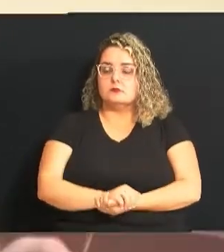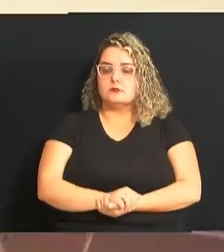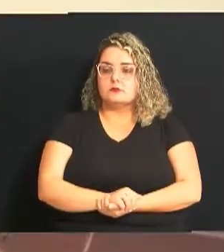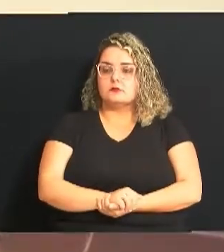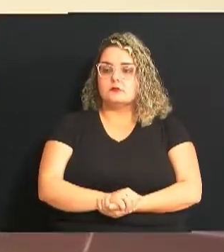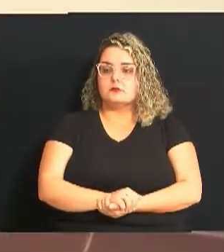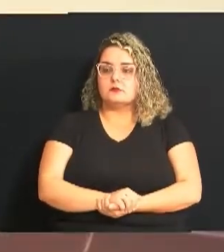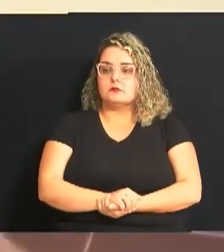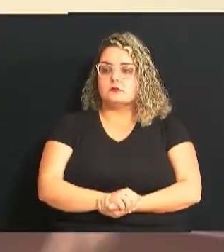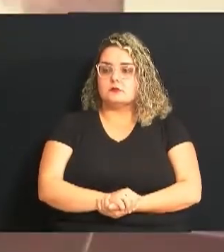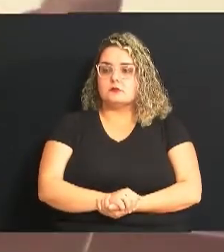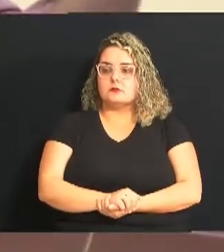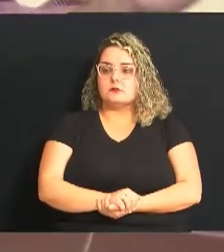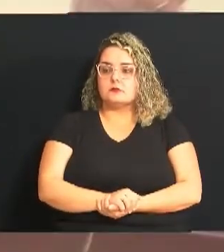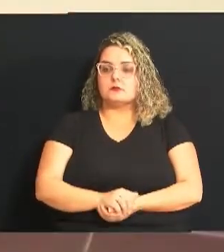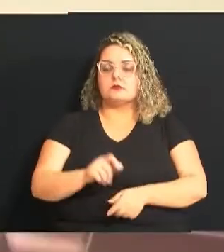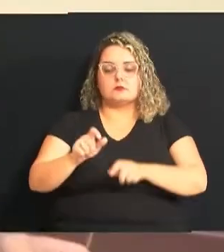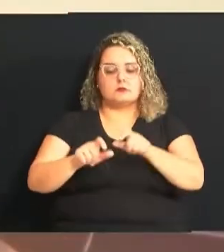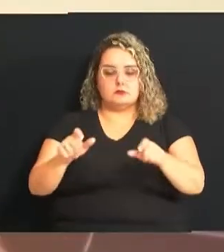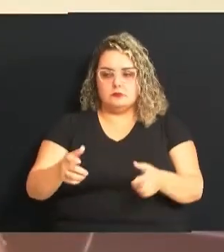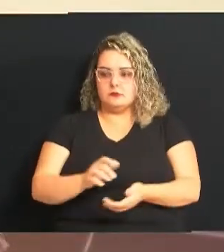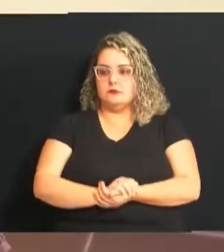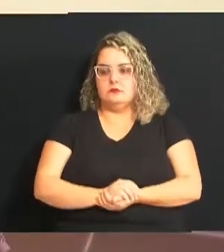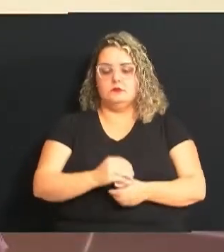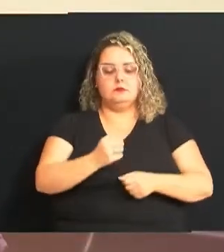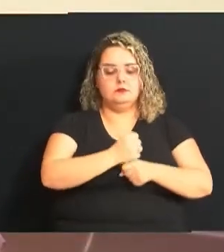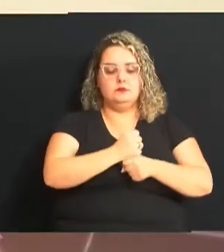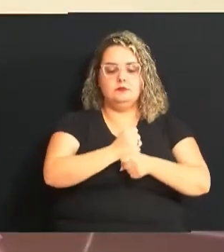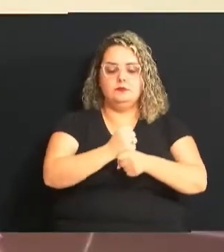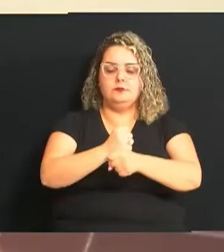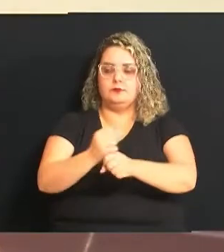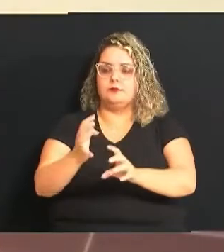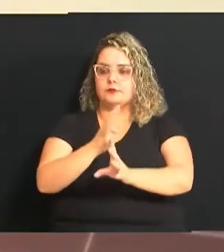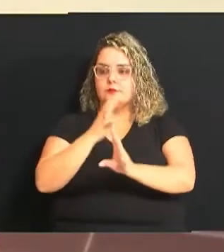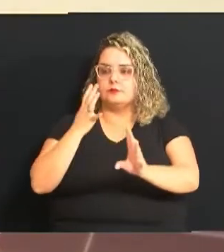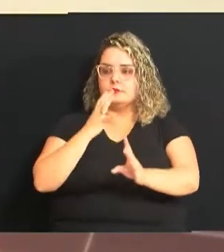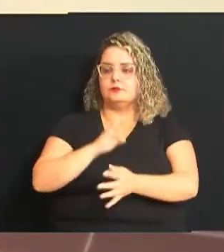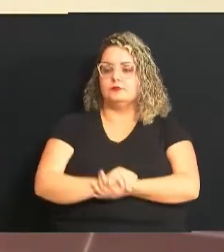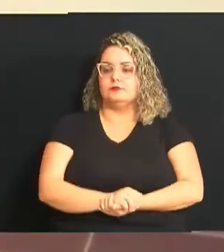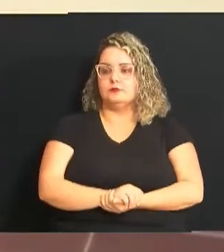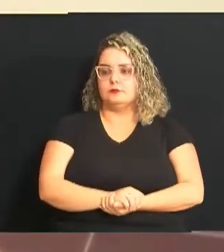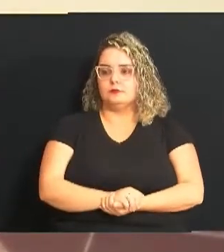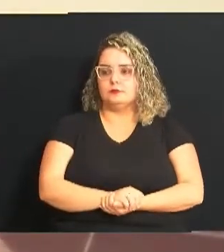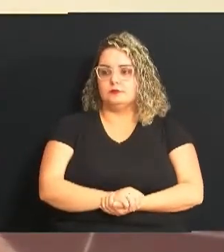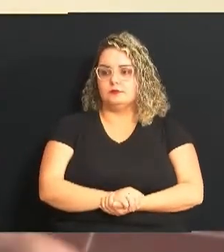pessoas que estão aí há muito tempo nas filas, né, precisando